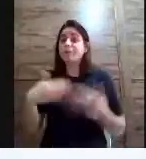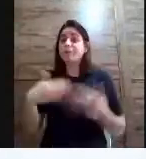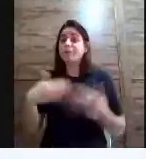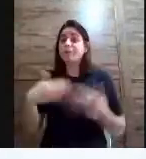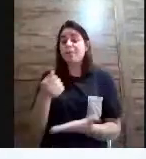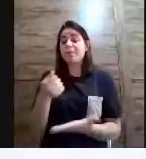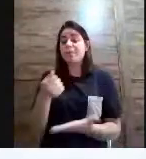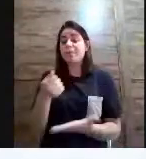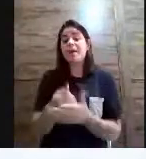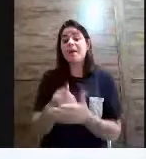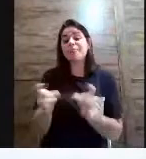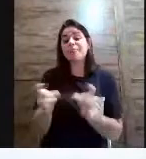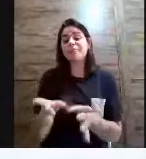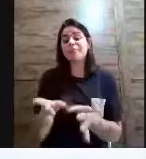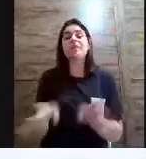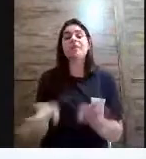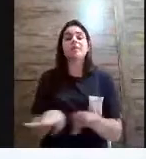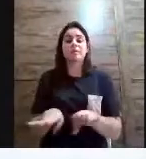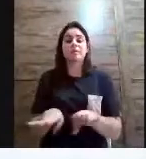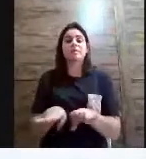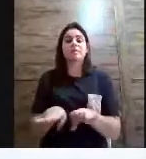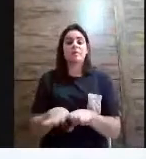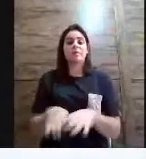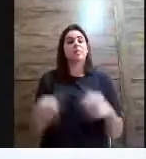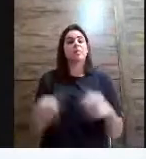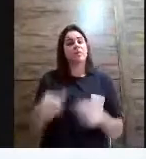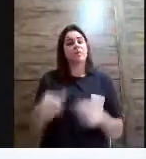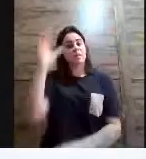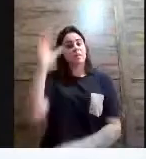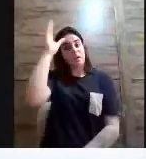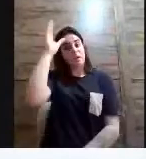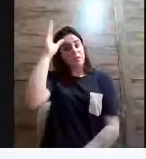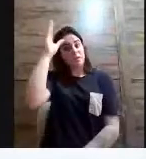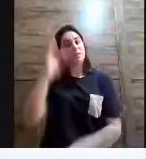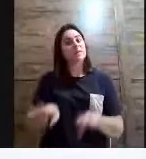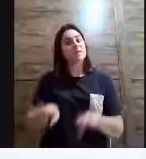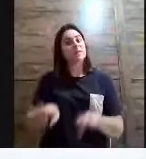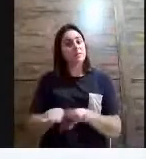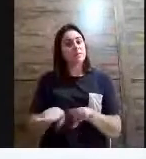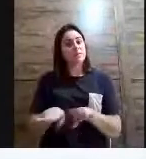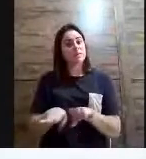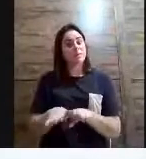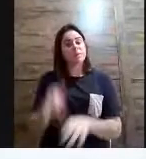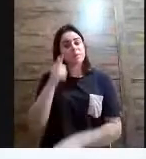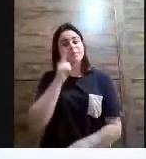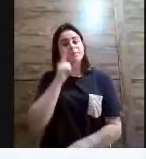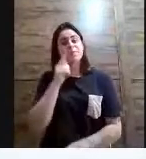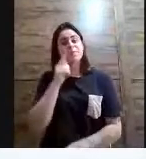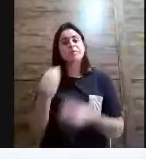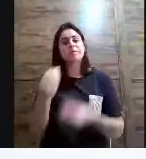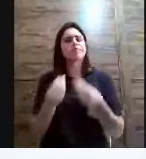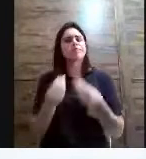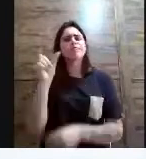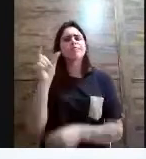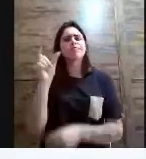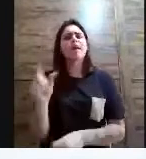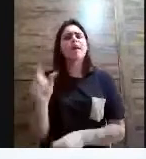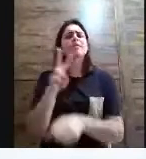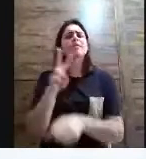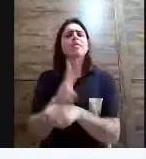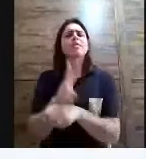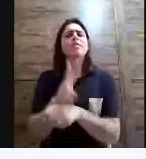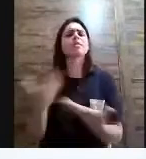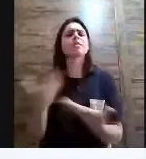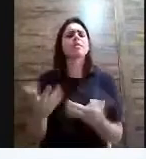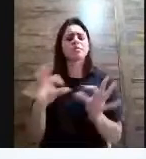você agora você conseguiu sintetizar o nosso medo, nossa agonia. Quem está vendo isso? Se deixarem o pessoal que